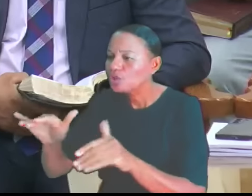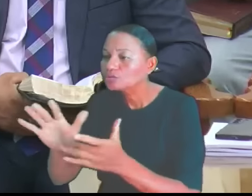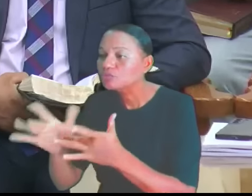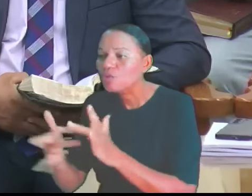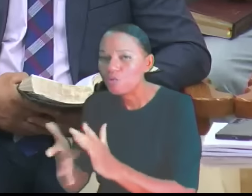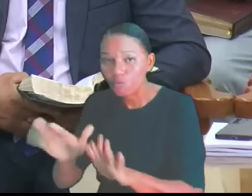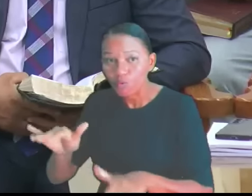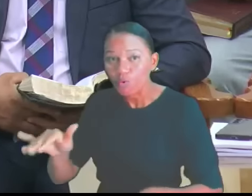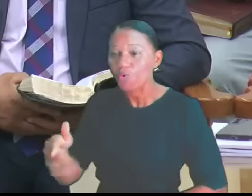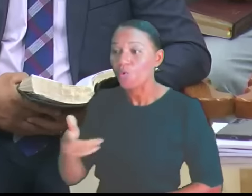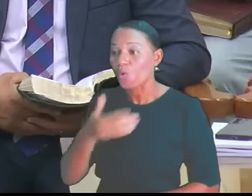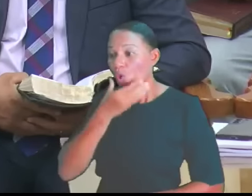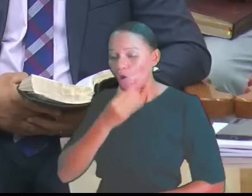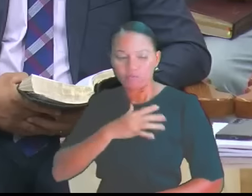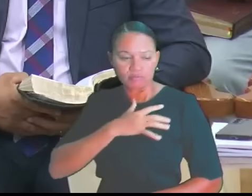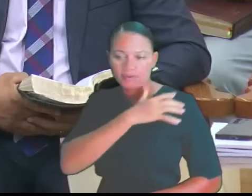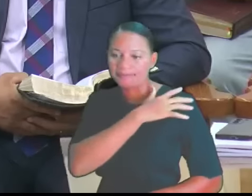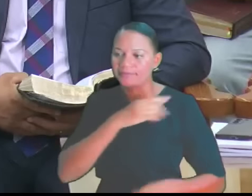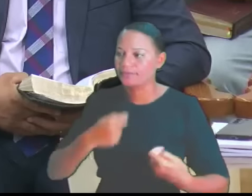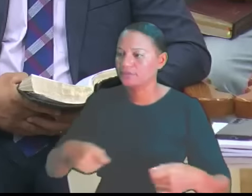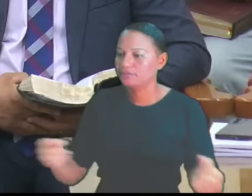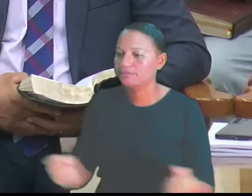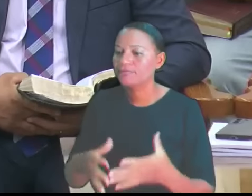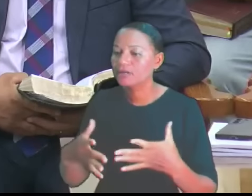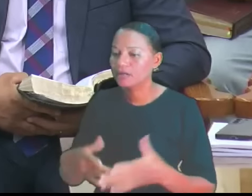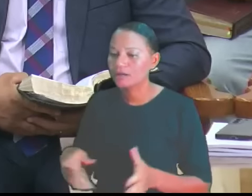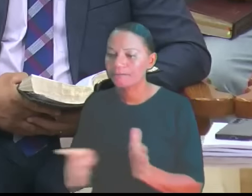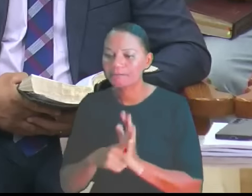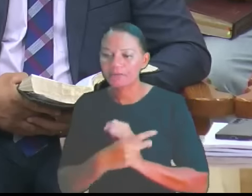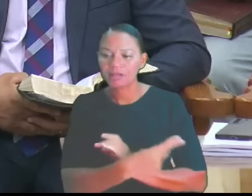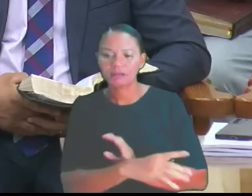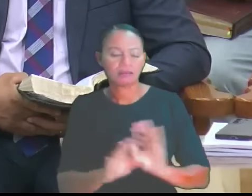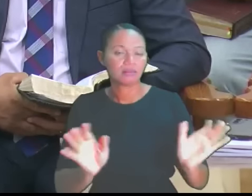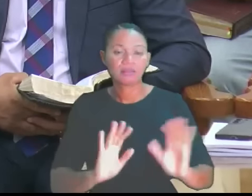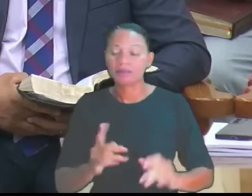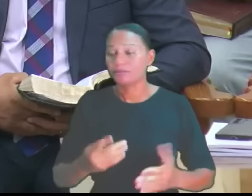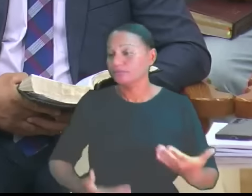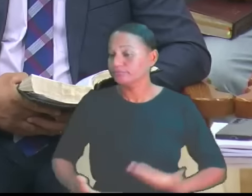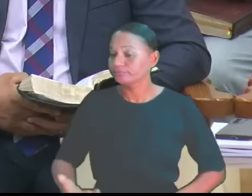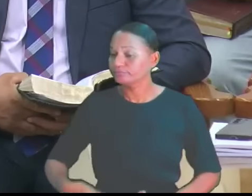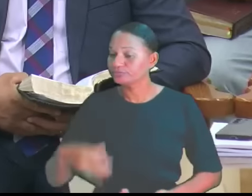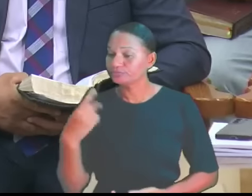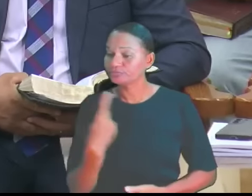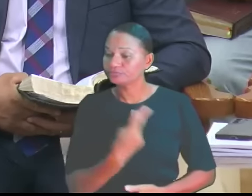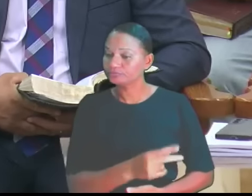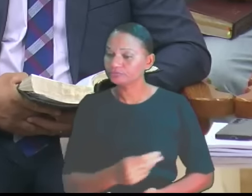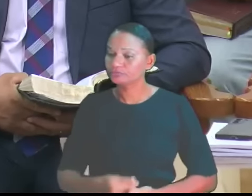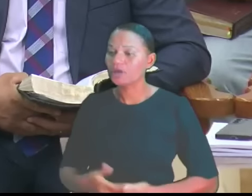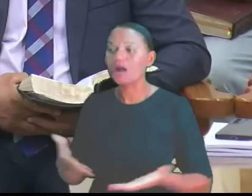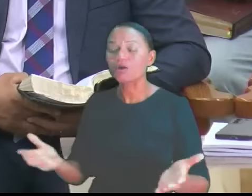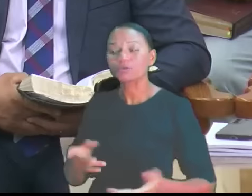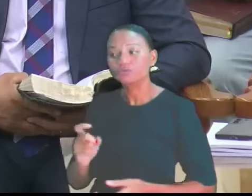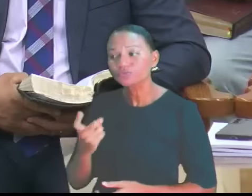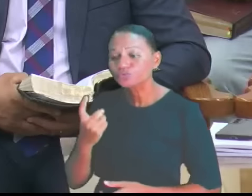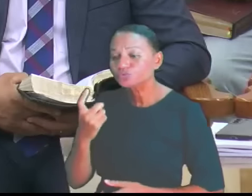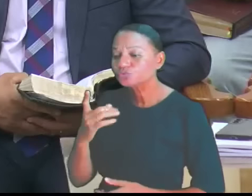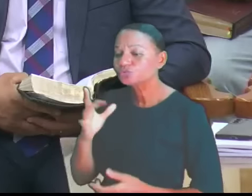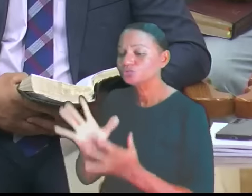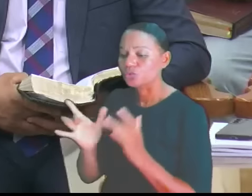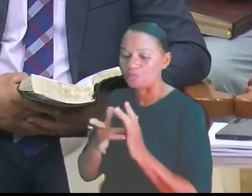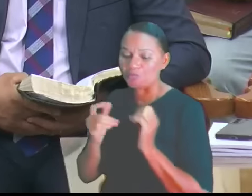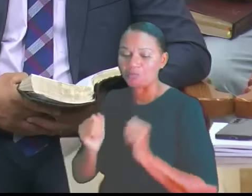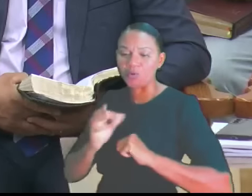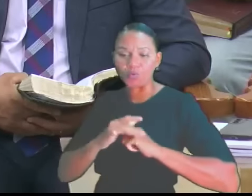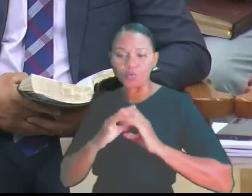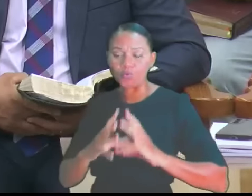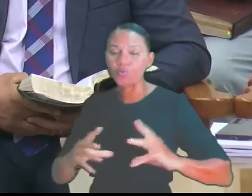olha, o centurião está precisando de um milagre. É para ele? Não, é para o servo dele. Agora tem uma coisa, Jesus, pode curar o rapaz. Por